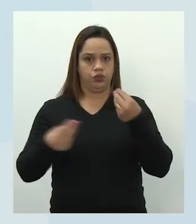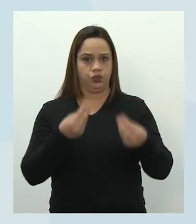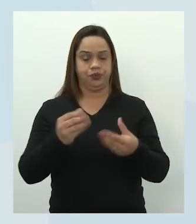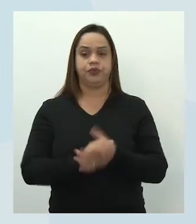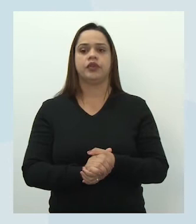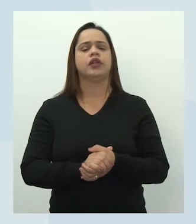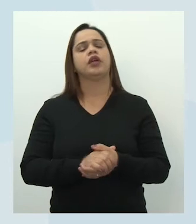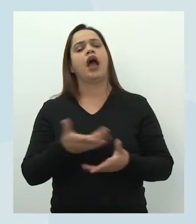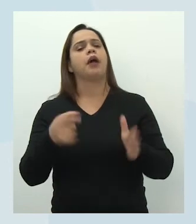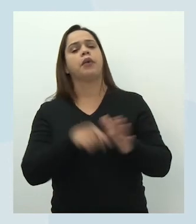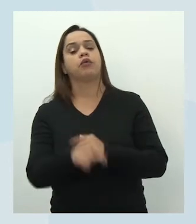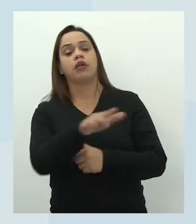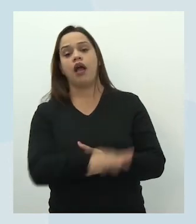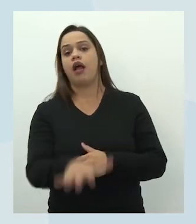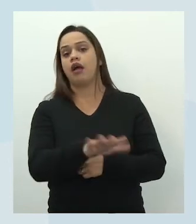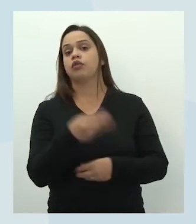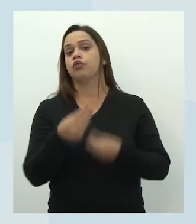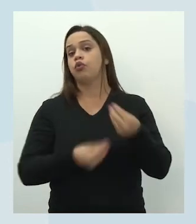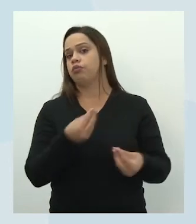área, pessoal, como que fica?